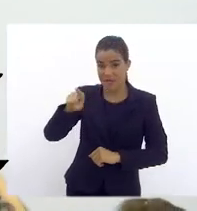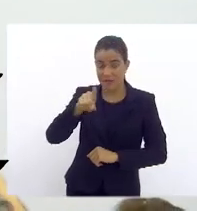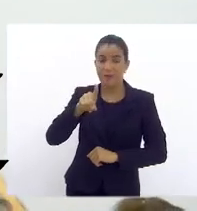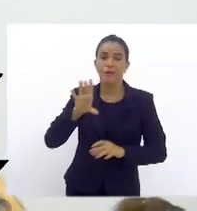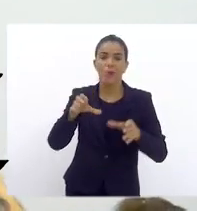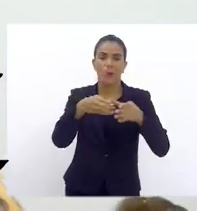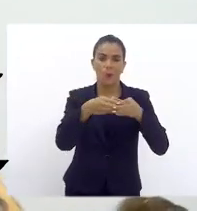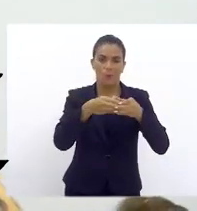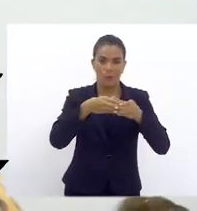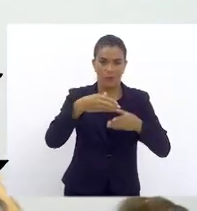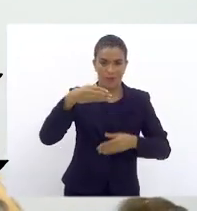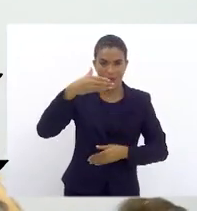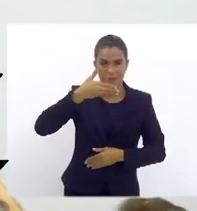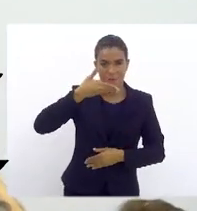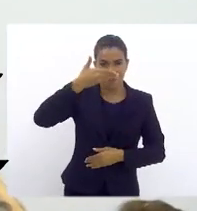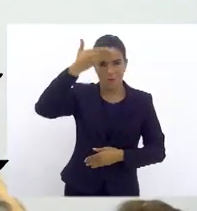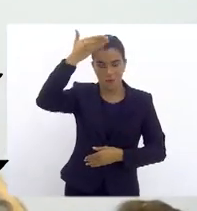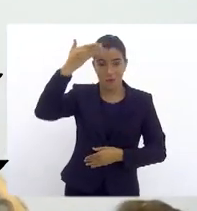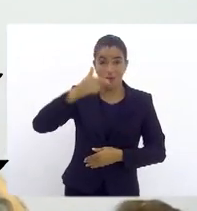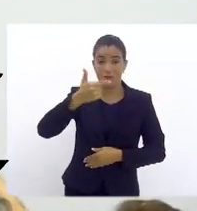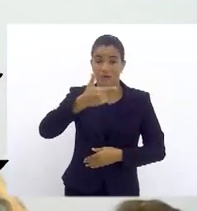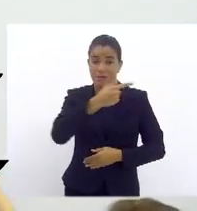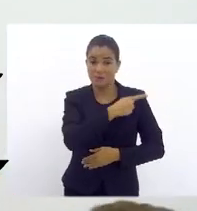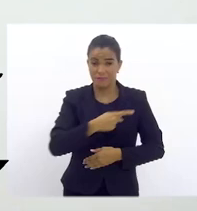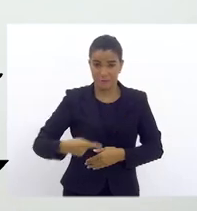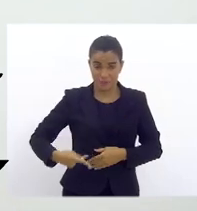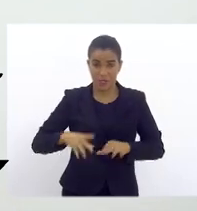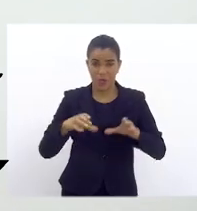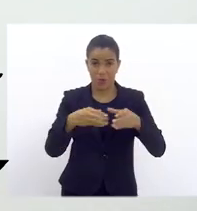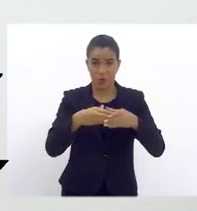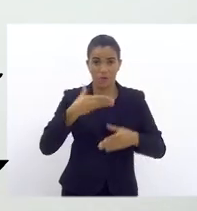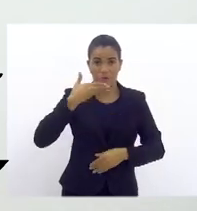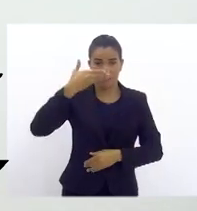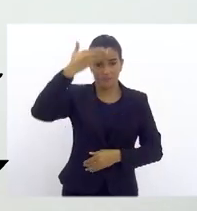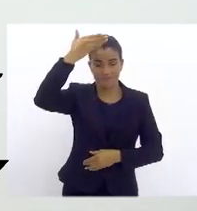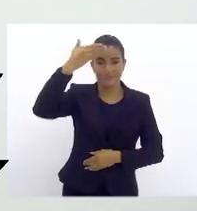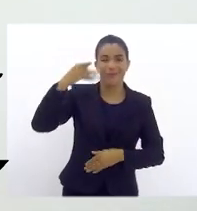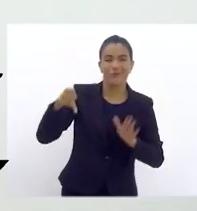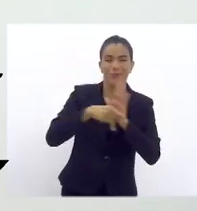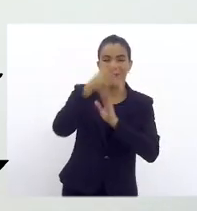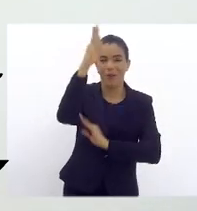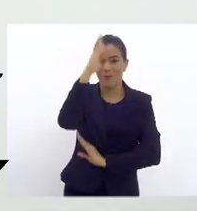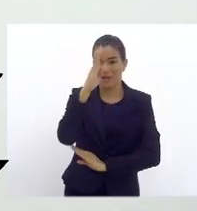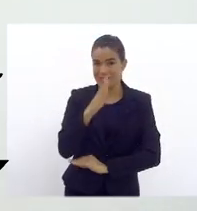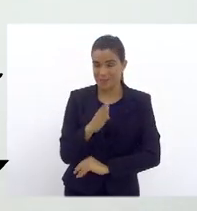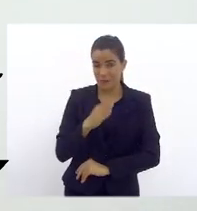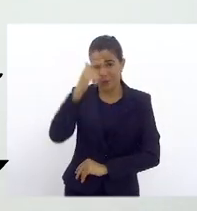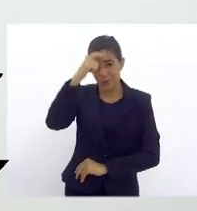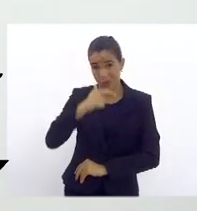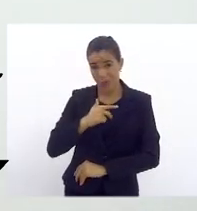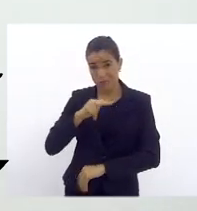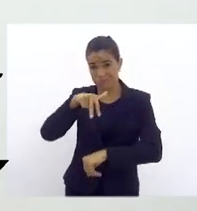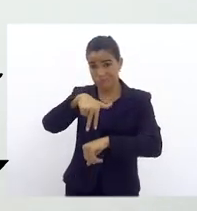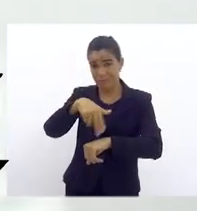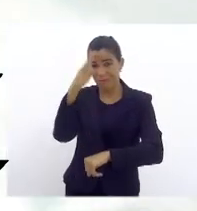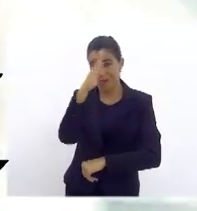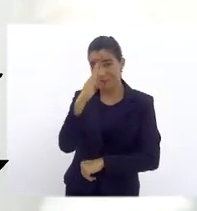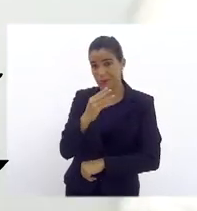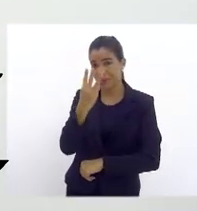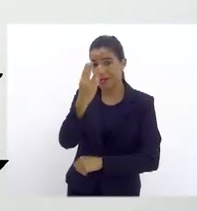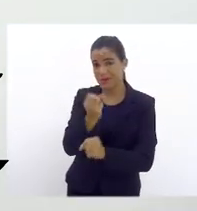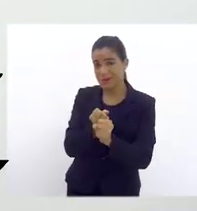muçulmana e também sou vice-presidente da Comunidade muçulmana armadilha do Brasil estou aqui no Brasil faz três